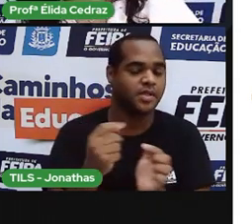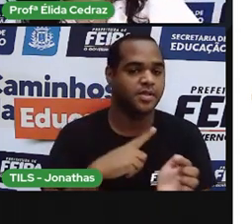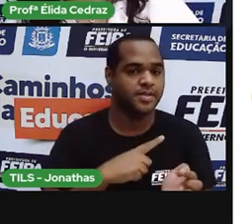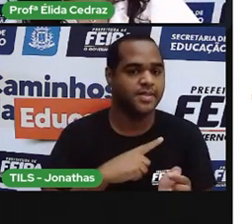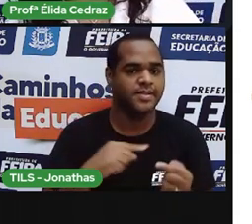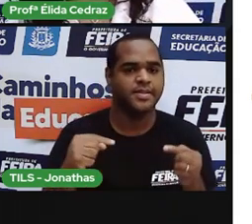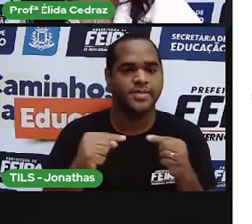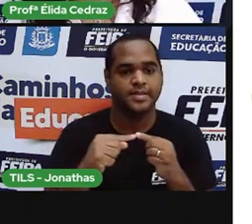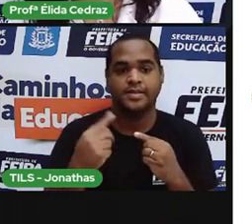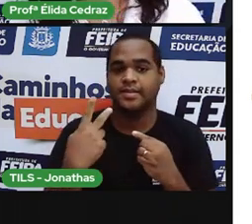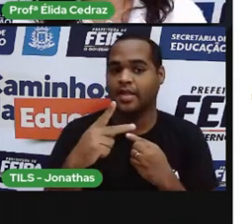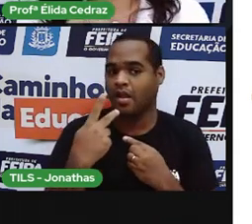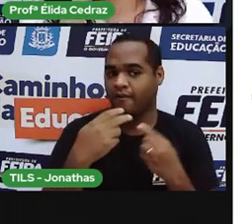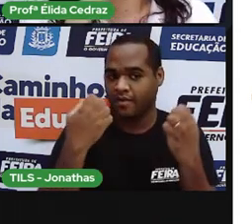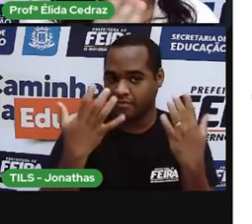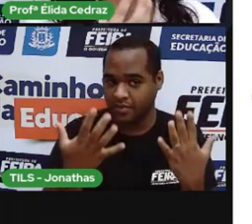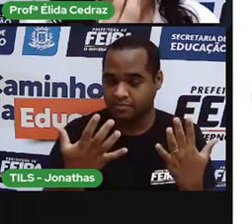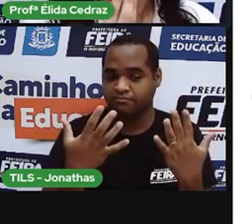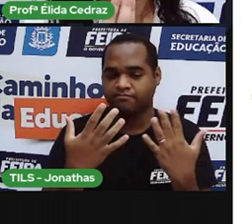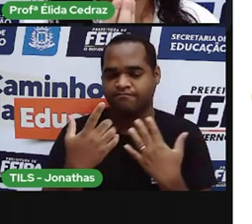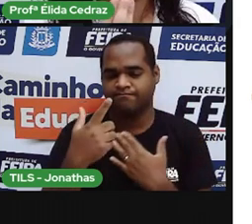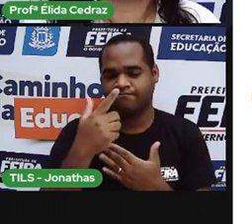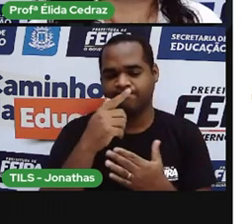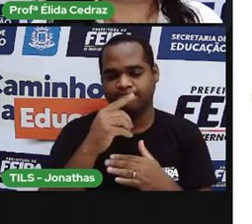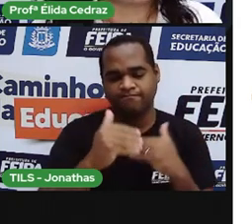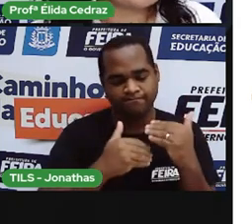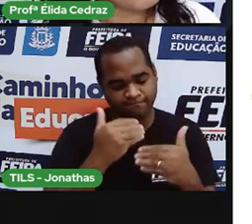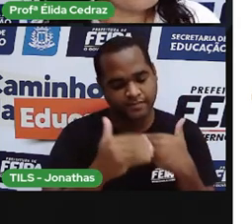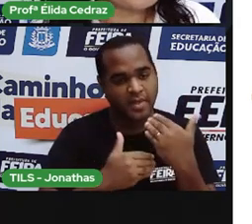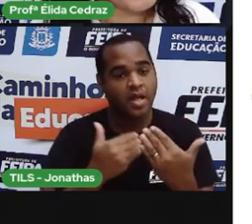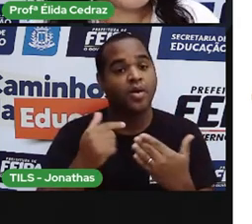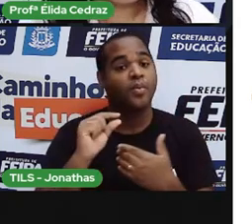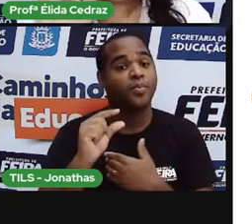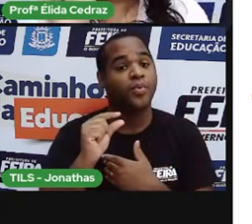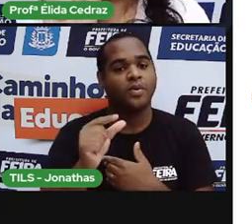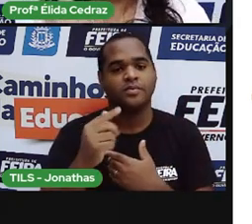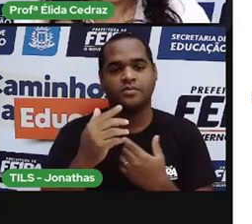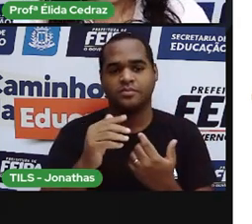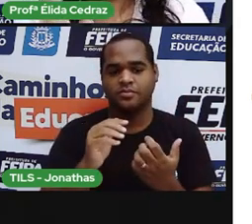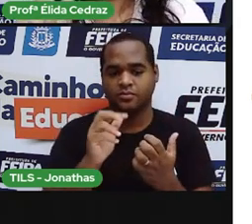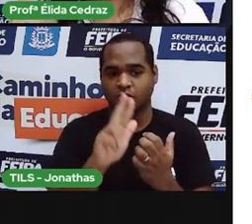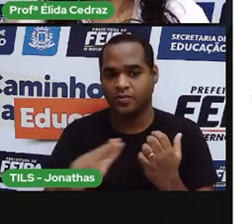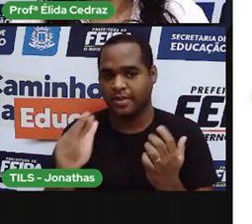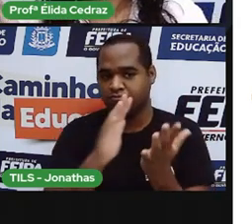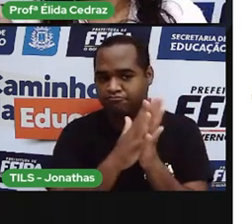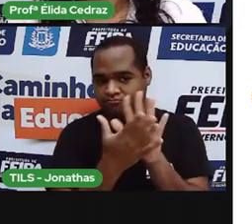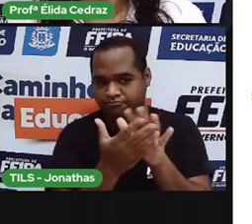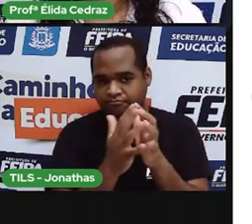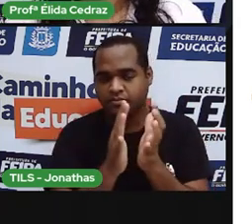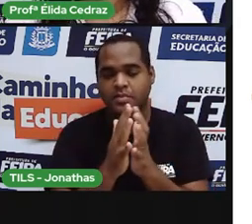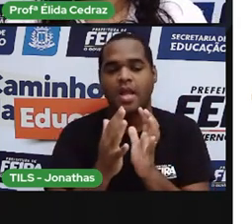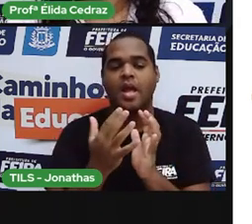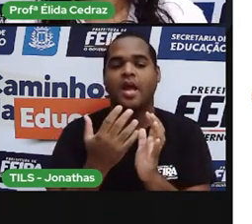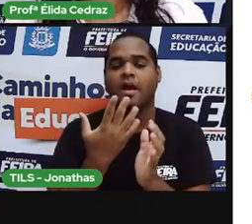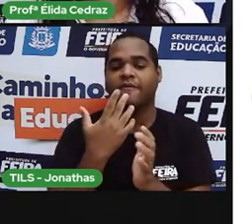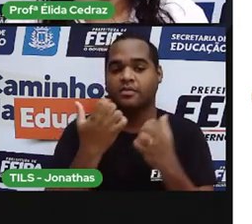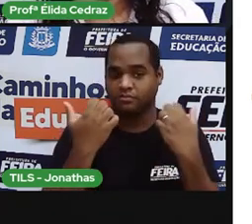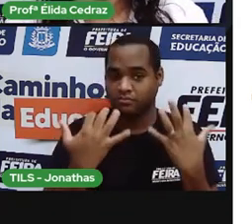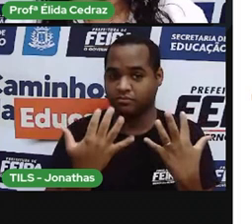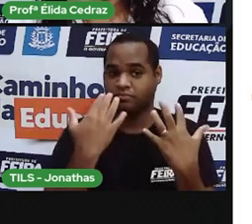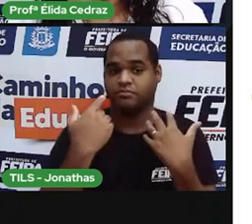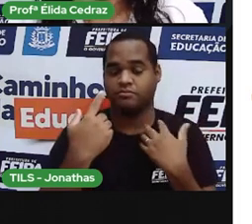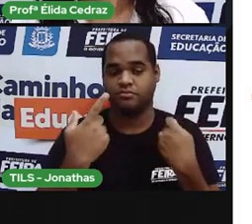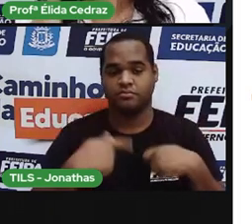mais devagar e usar os dedinhos para contar cada vez que nós abrimos